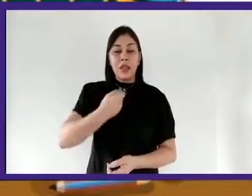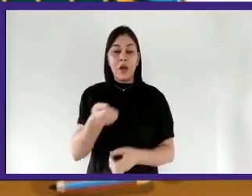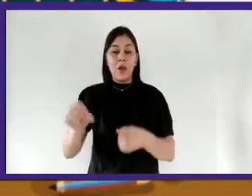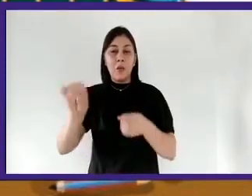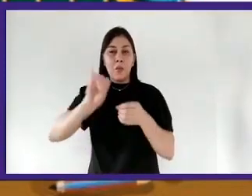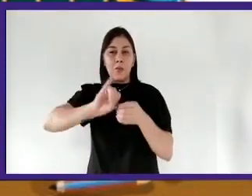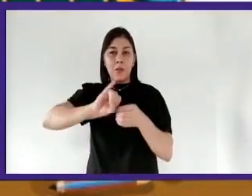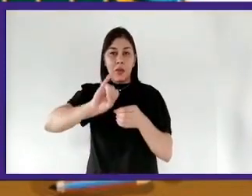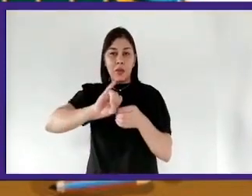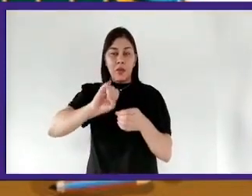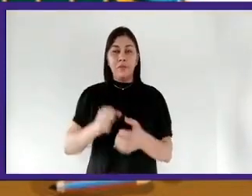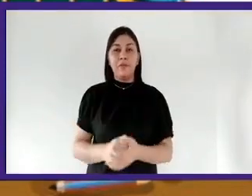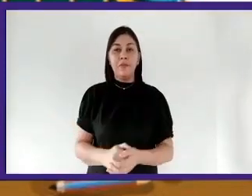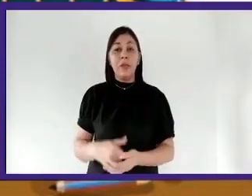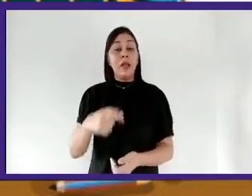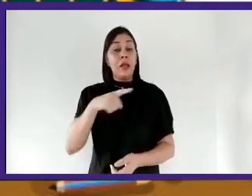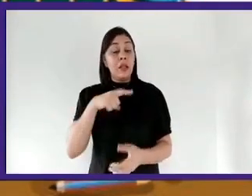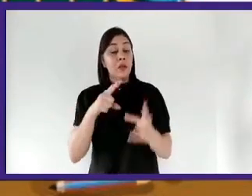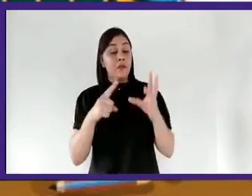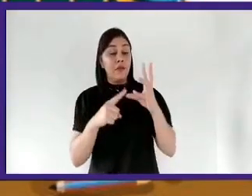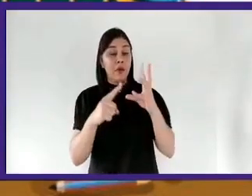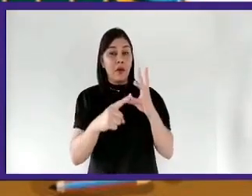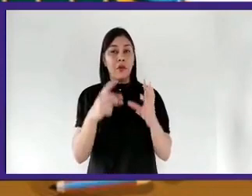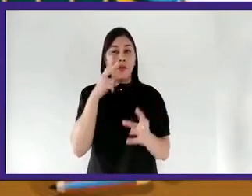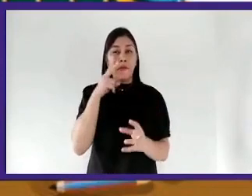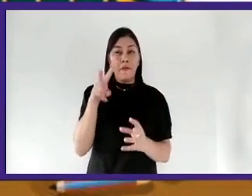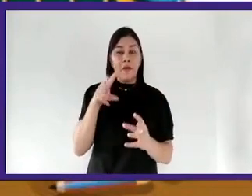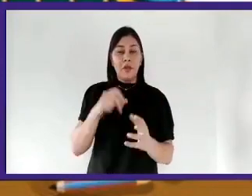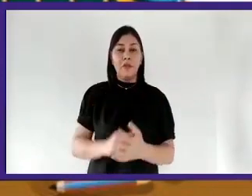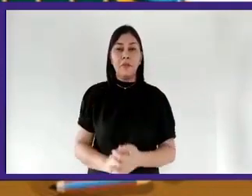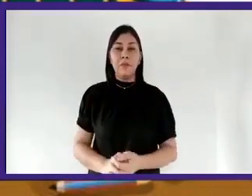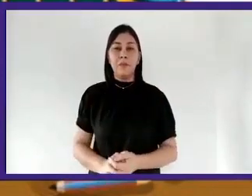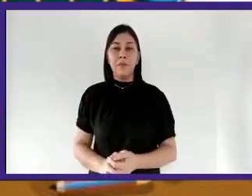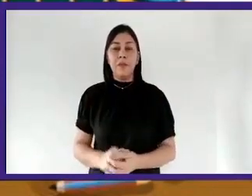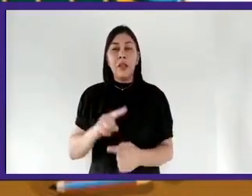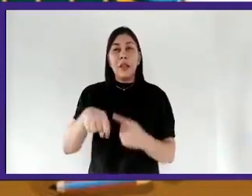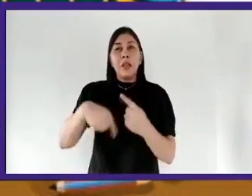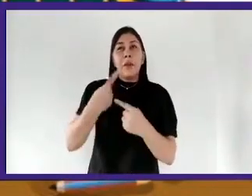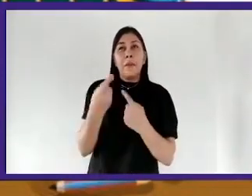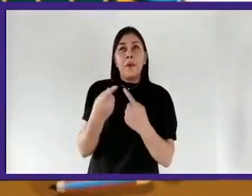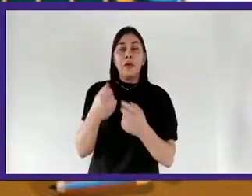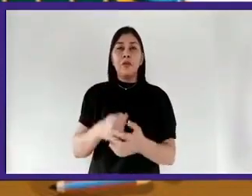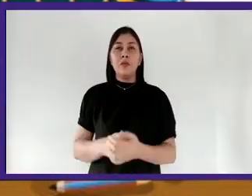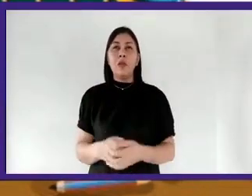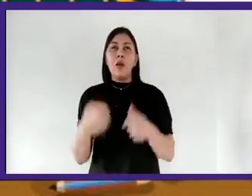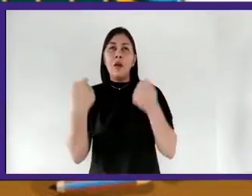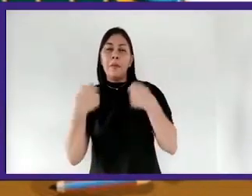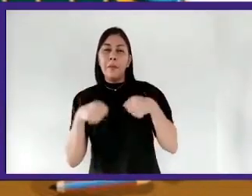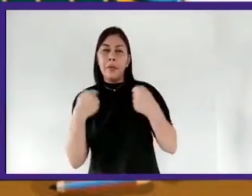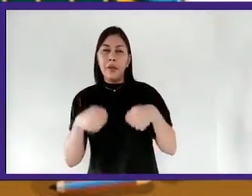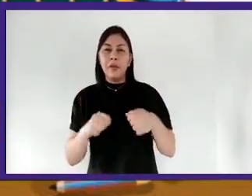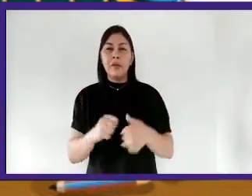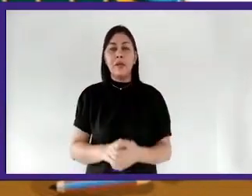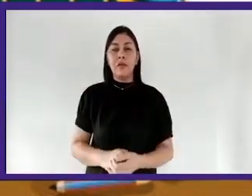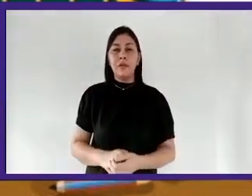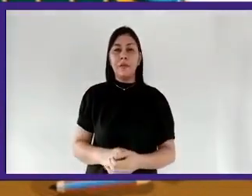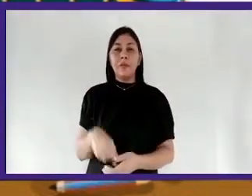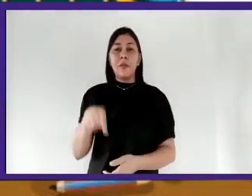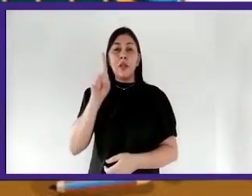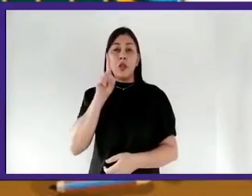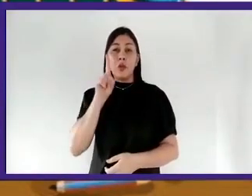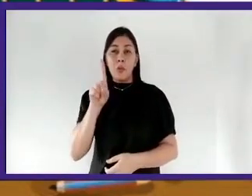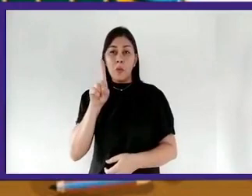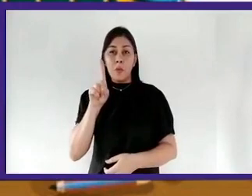Ingredientes. Tem vogais, né? Vamos olhando aí. Depois ela me disse que eu precisaria de